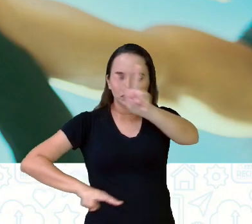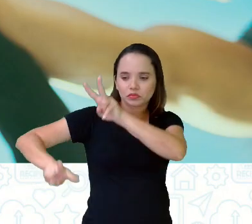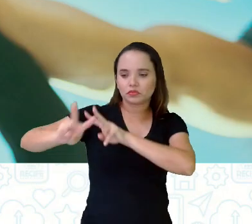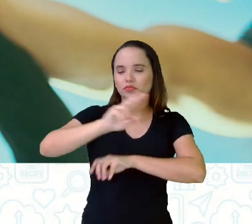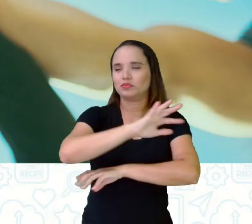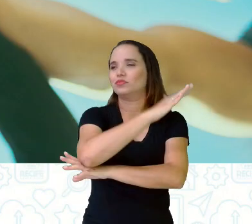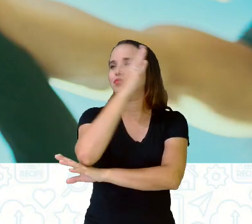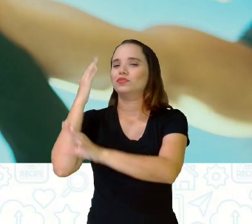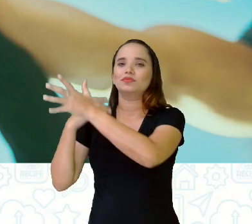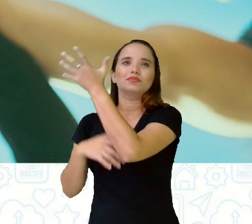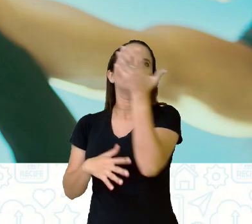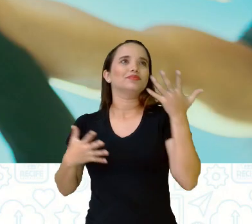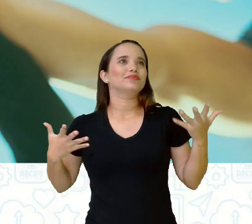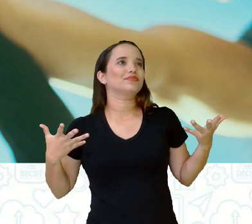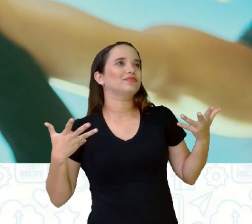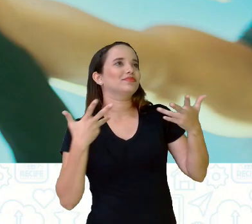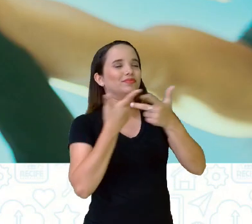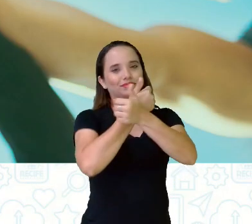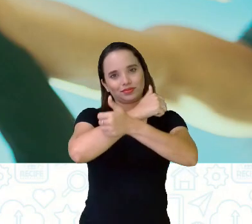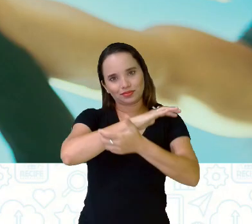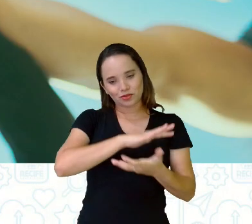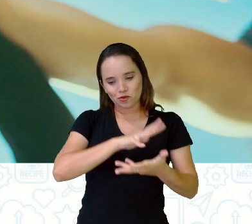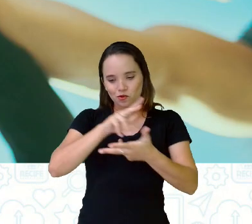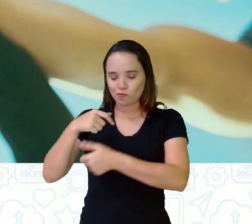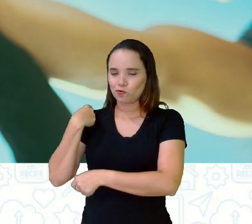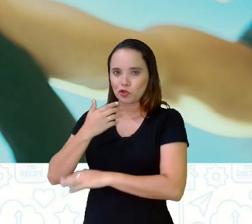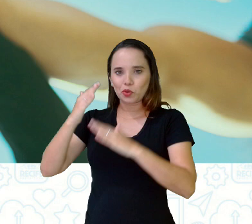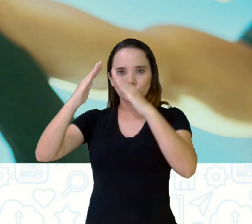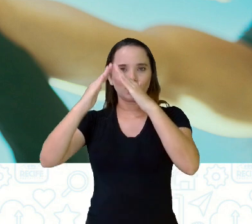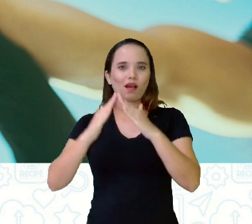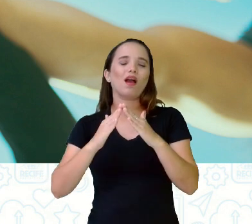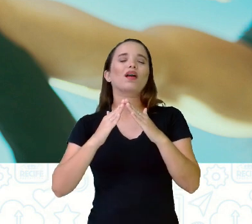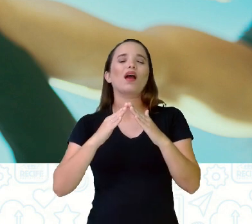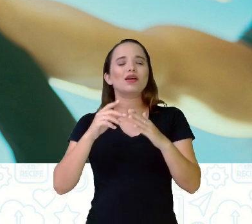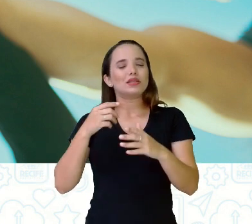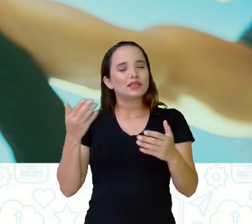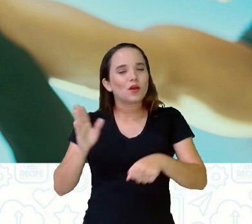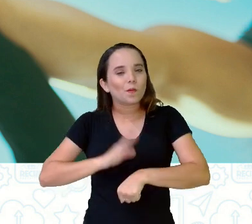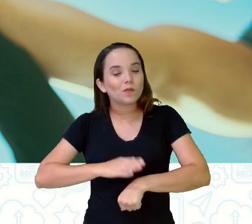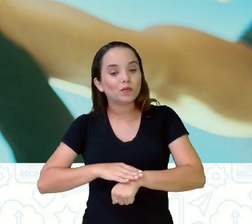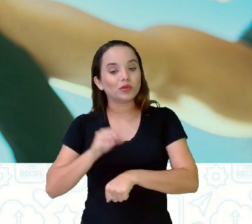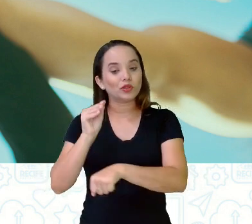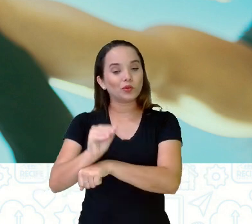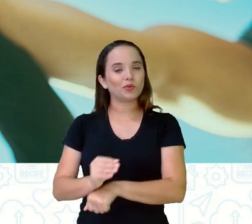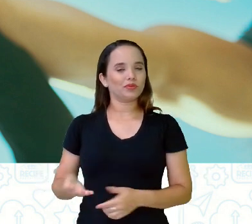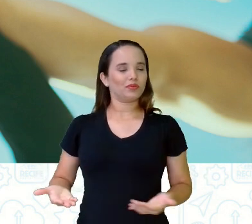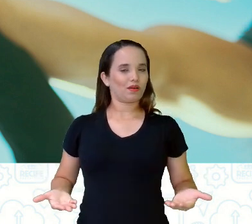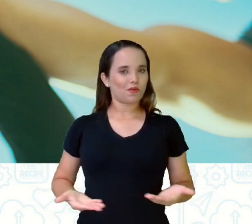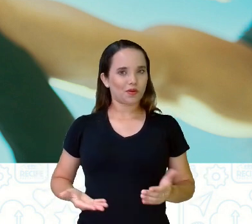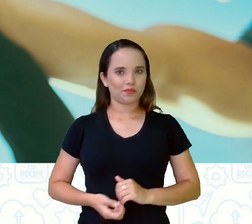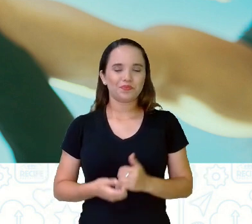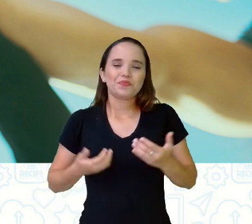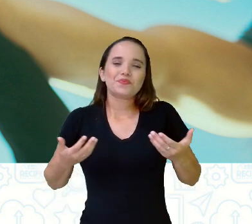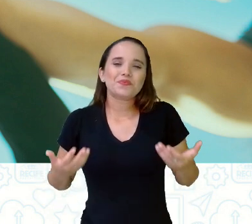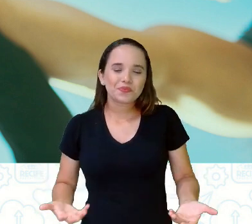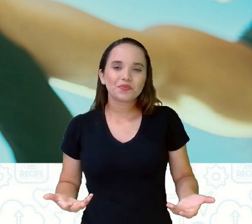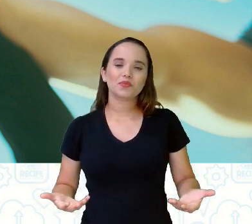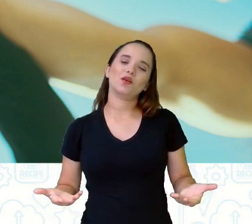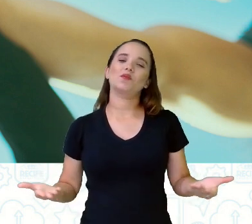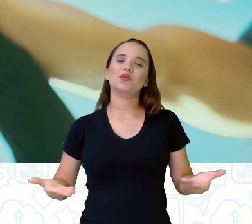natureza é linda, este mundo é o nosso lar e é hora de cuidar, certo? Então, a gente vai chegando aqui,